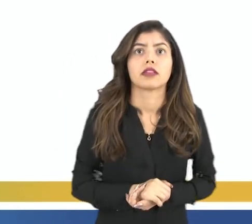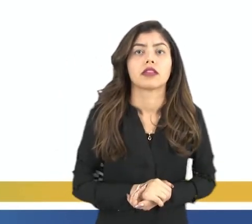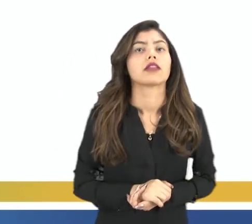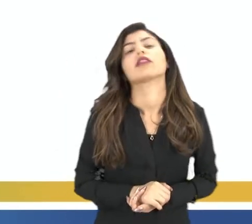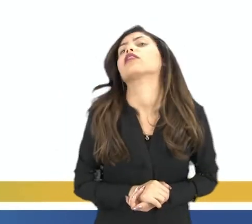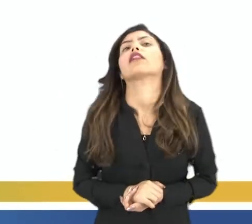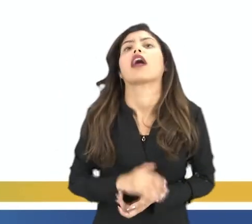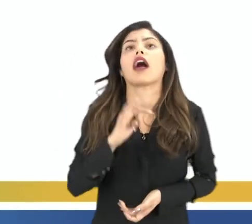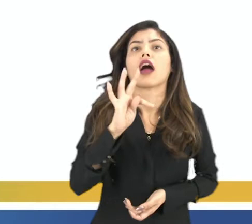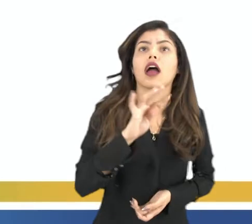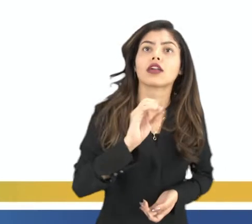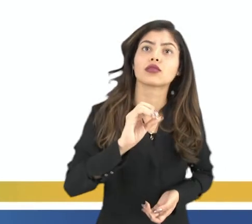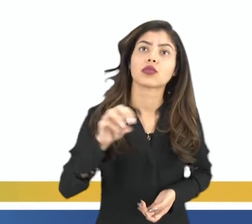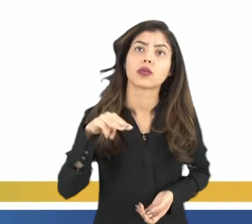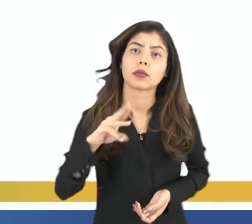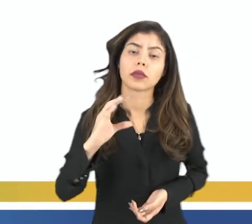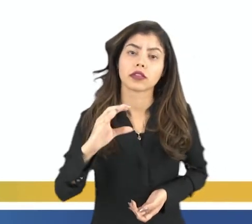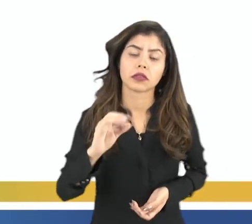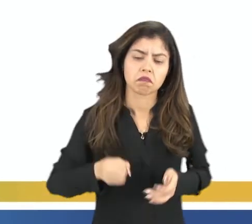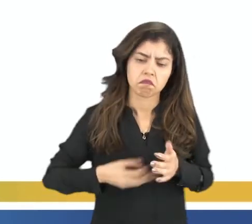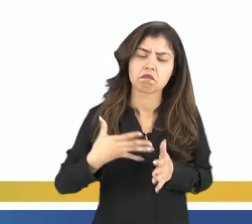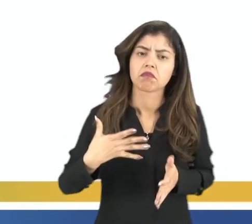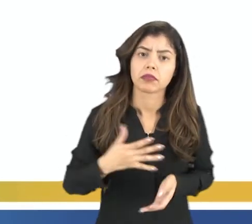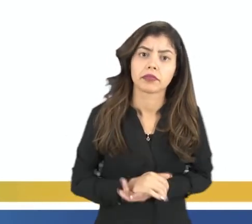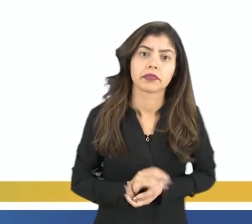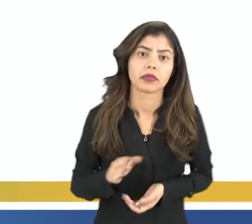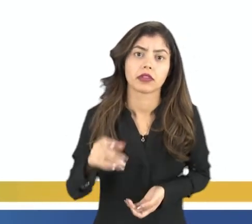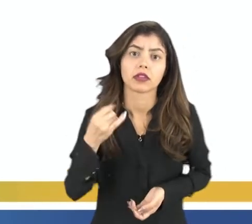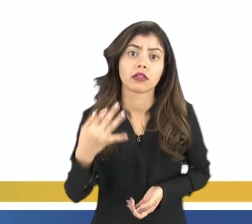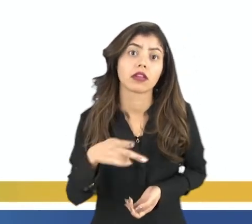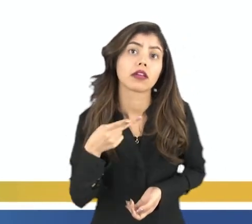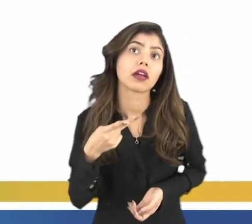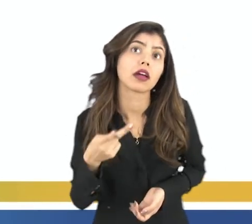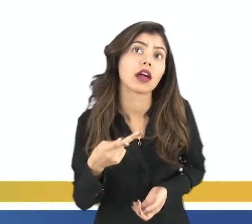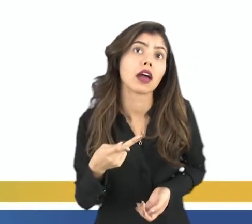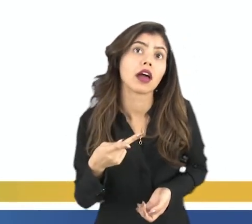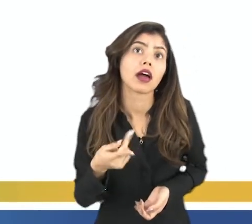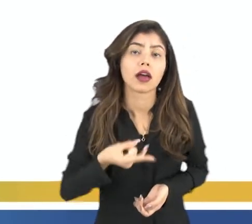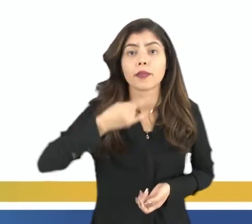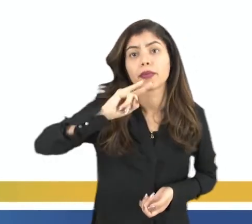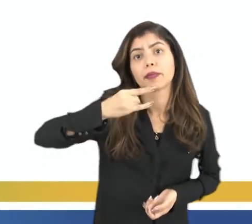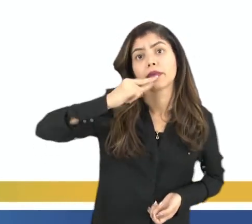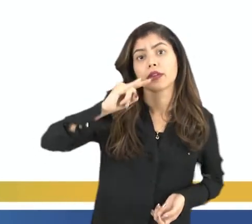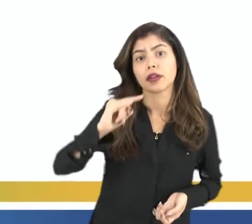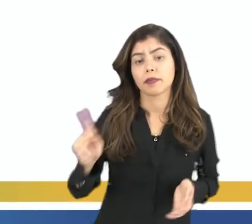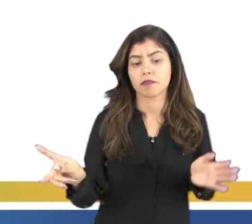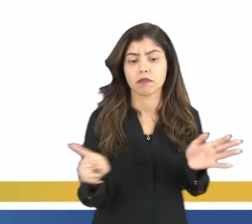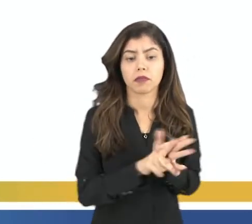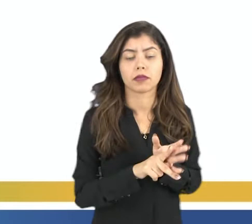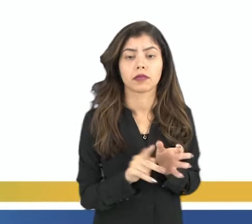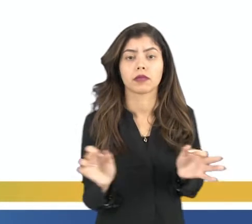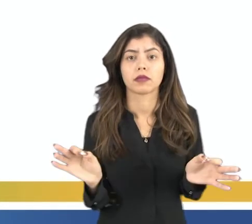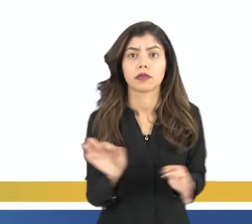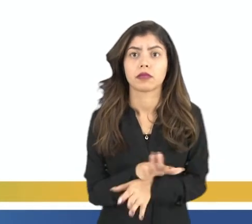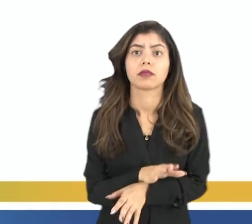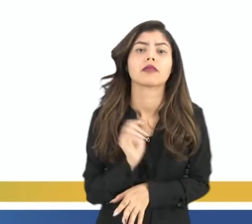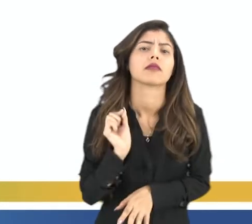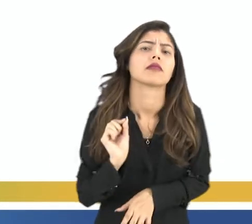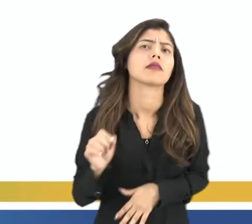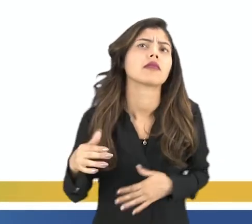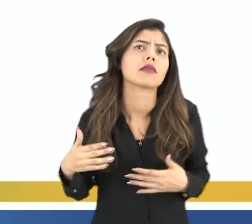em excesso, está demais. Então, eu quero dizer que ela está se destruindo. Quem é o